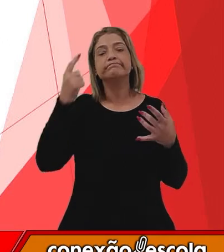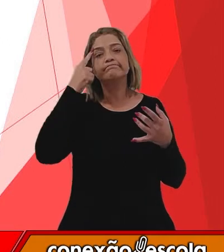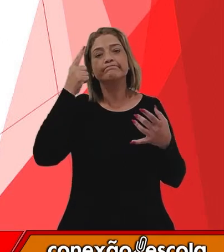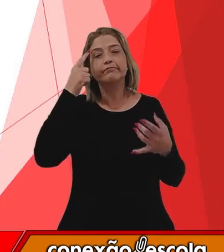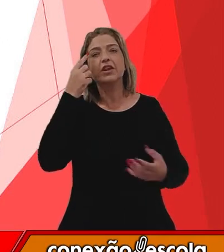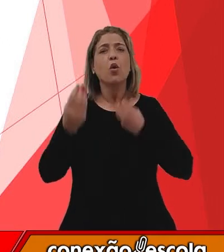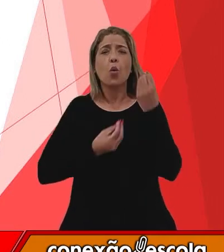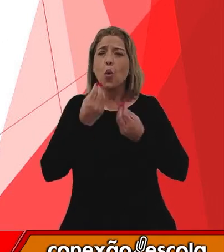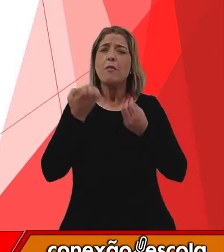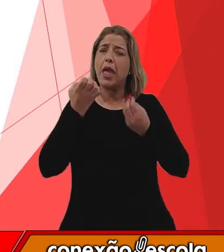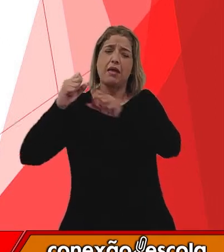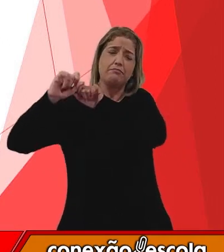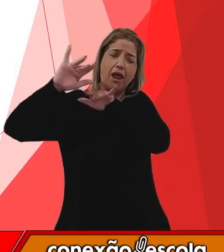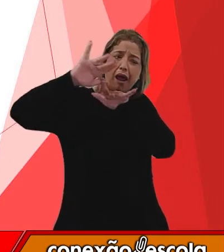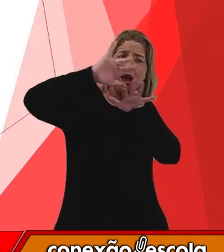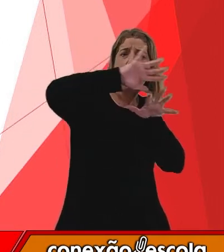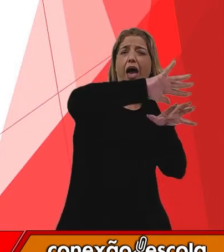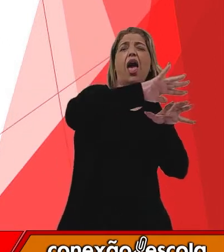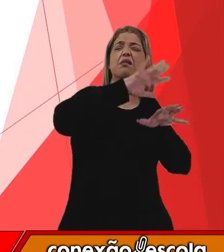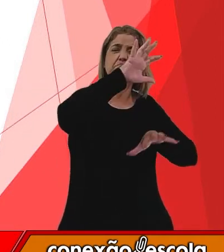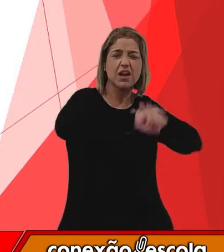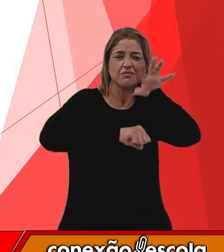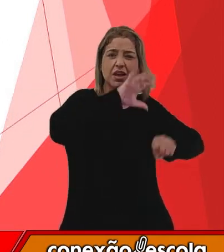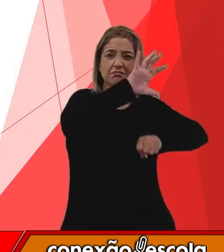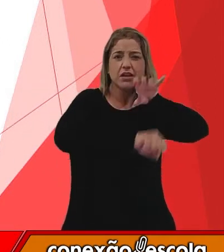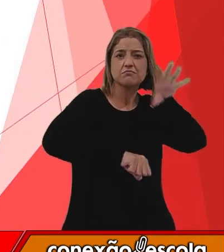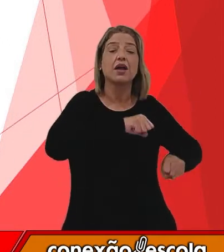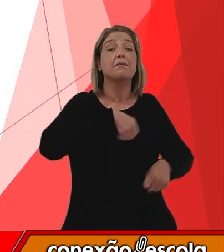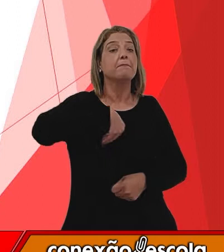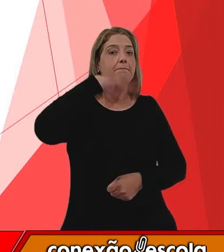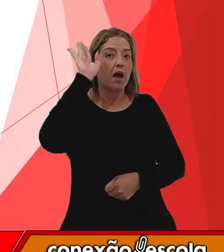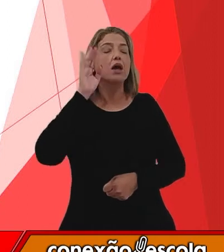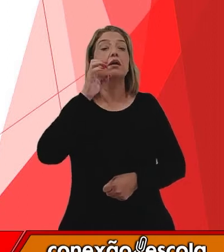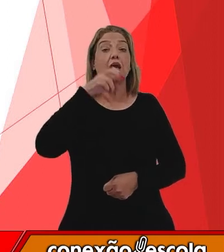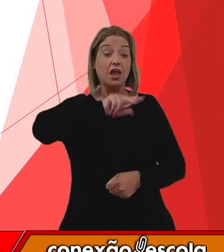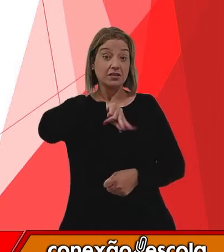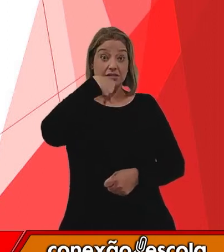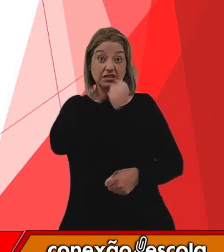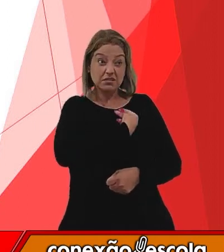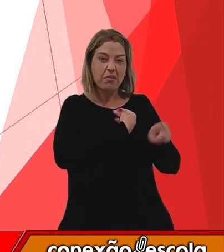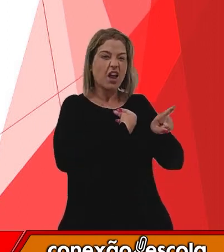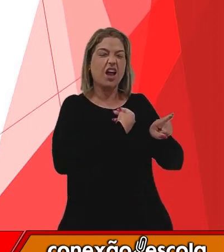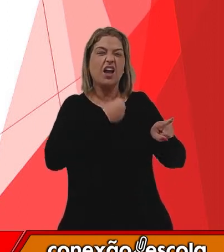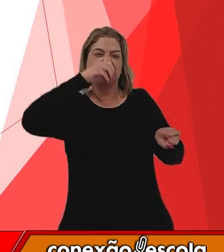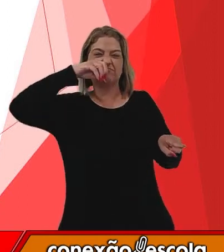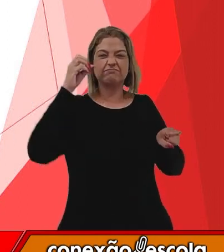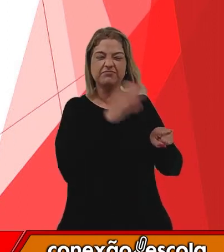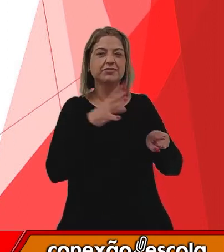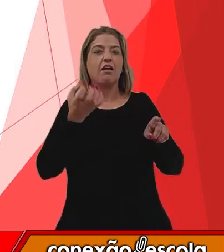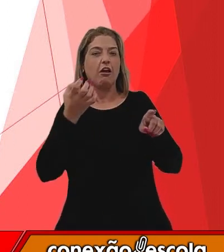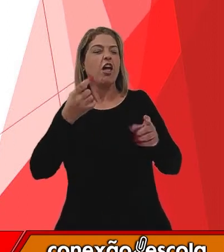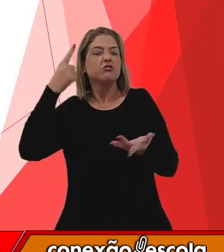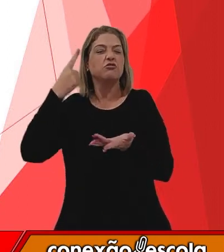foram expandindo. Sim, e resolveram ocupar a área que era da Espanha, desrespeitando aquele tratado que a